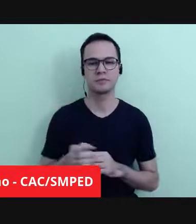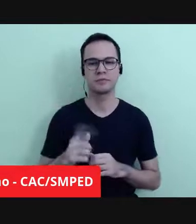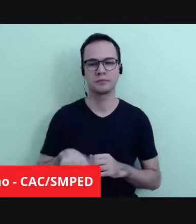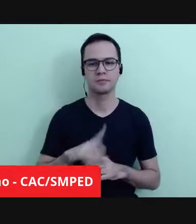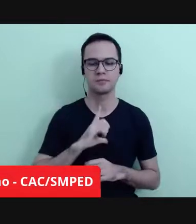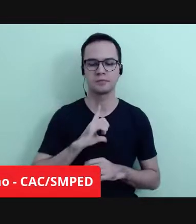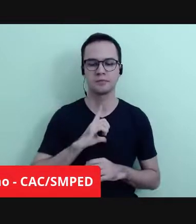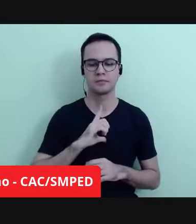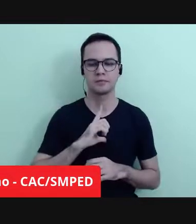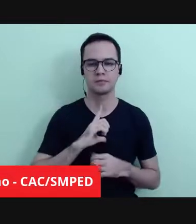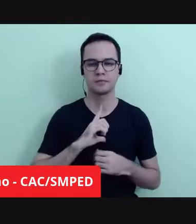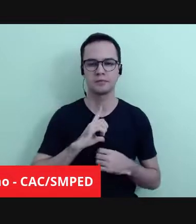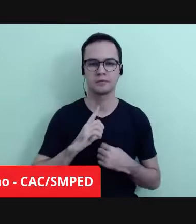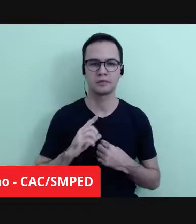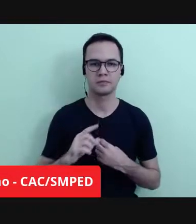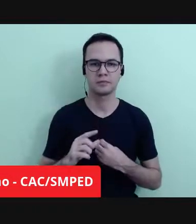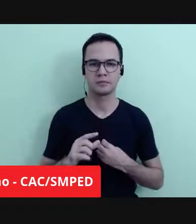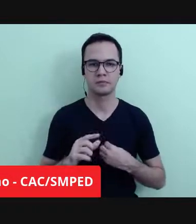gente tem...